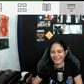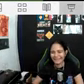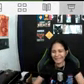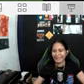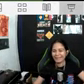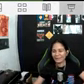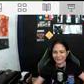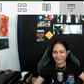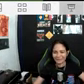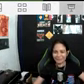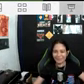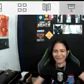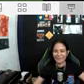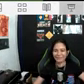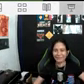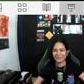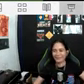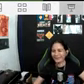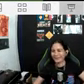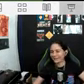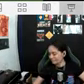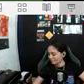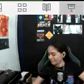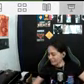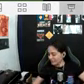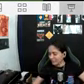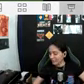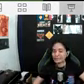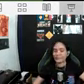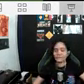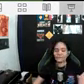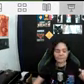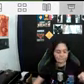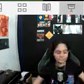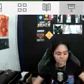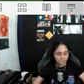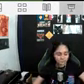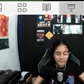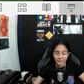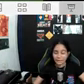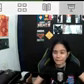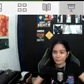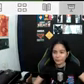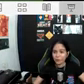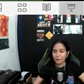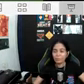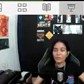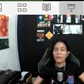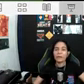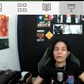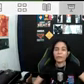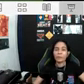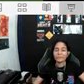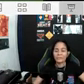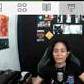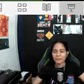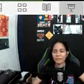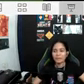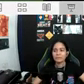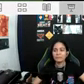nada. Não, mas o que importa aqui é ver o conteúdo. Então, gente, dessa forma,